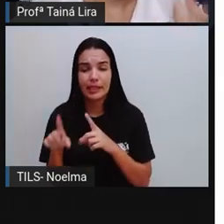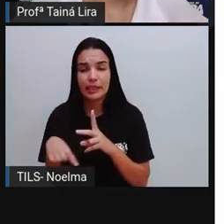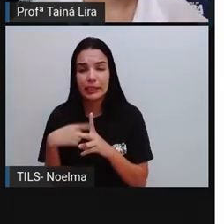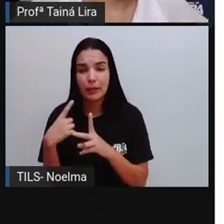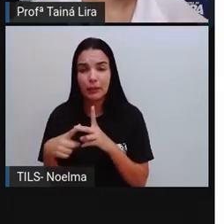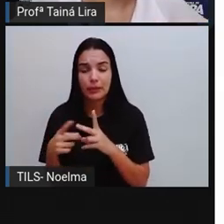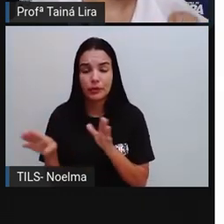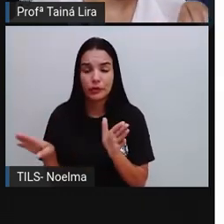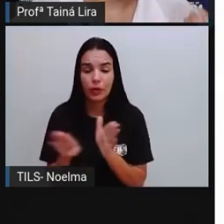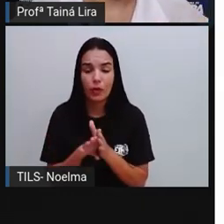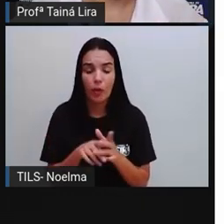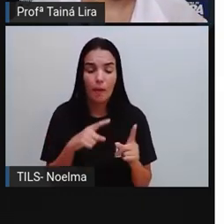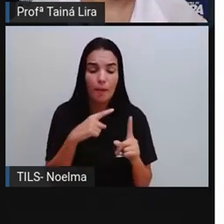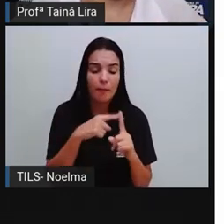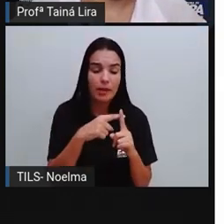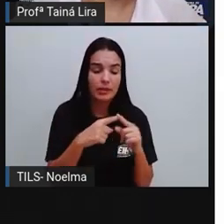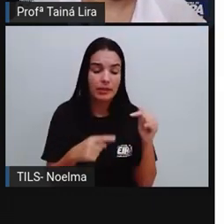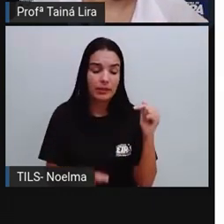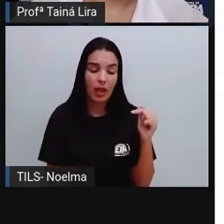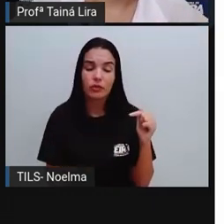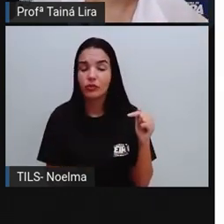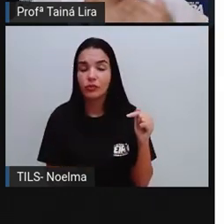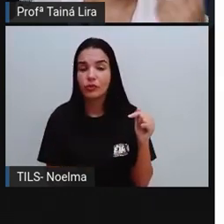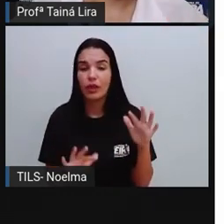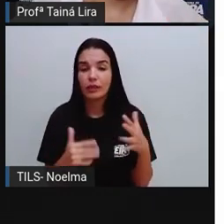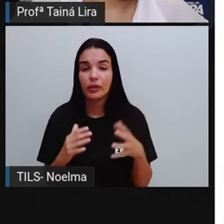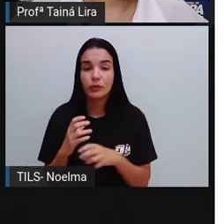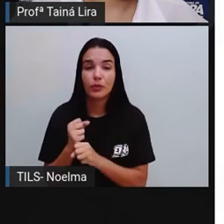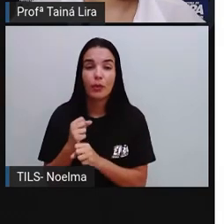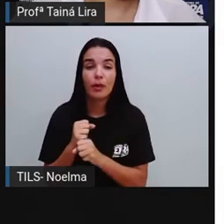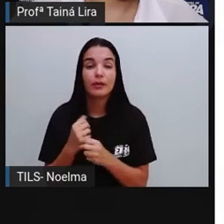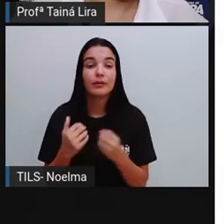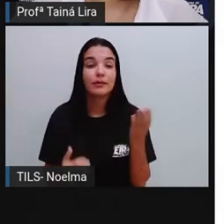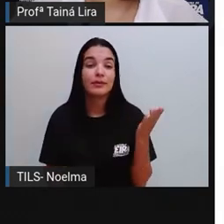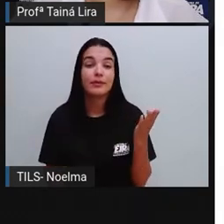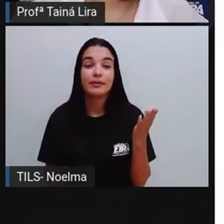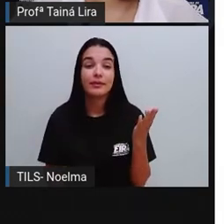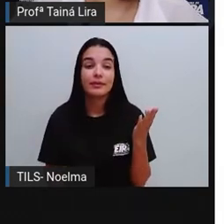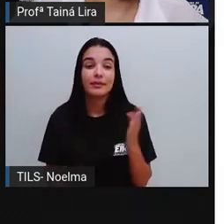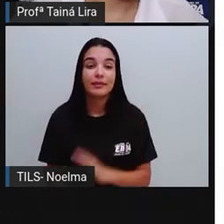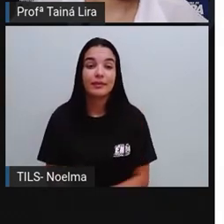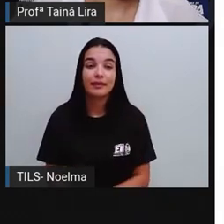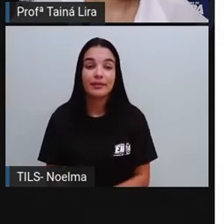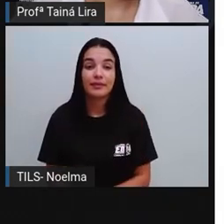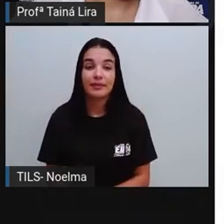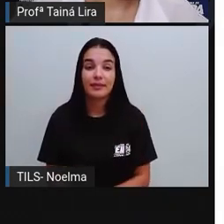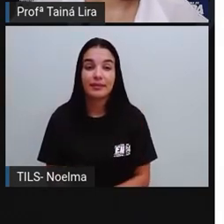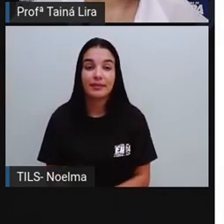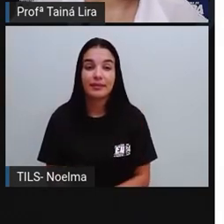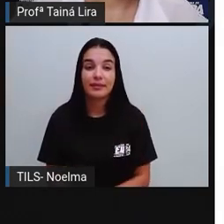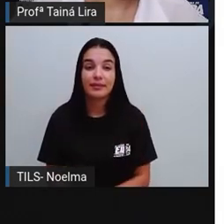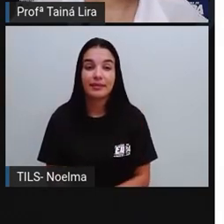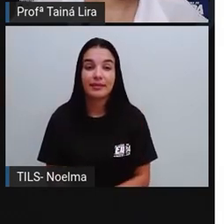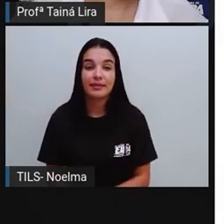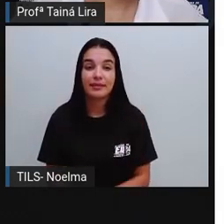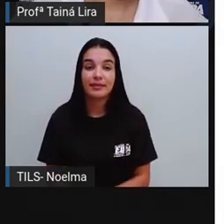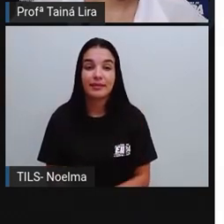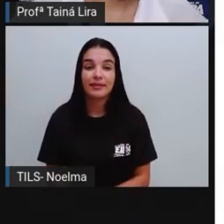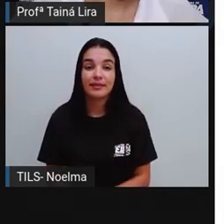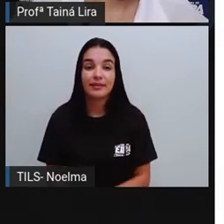E agora vieram mais 7 que foram convidados. Então, tem quantos alunos agora aí nessa batalha? Como é que eu posso fazer,